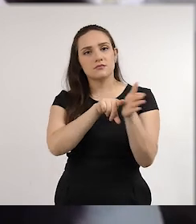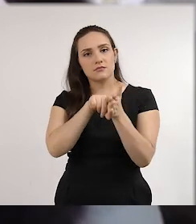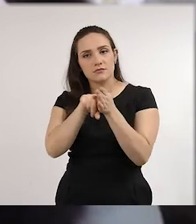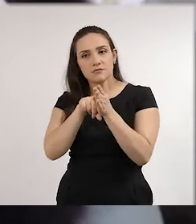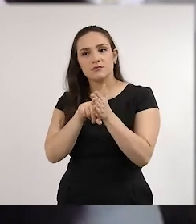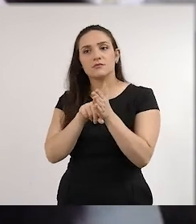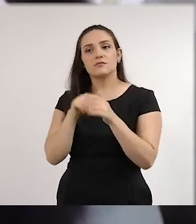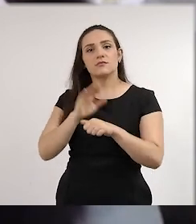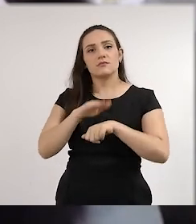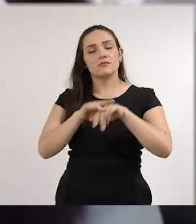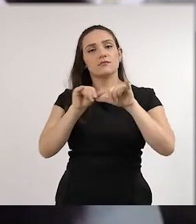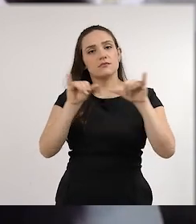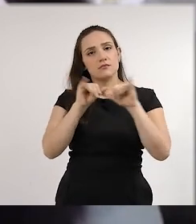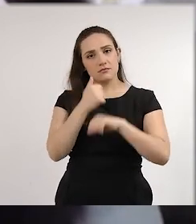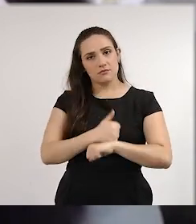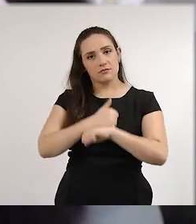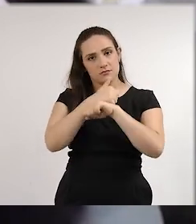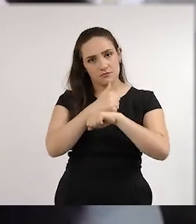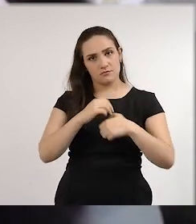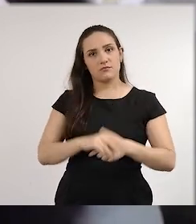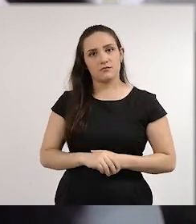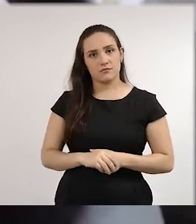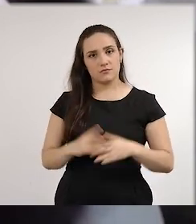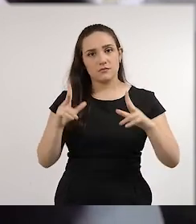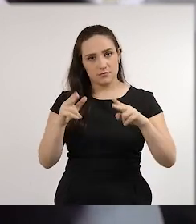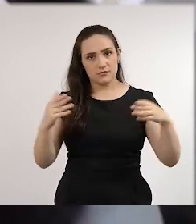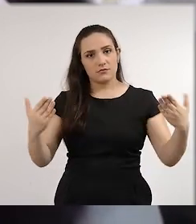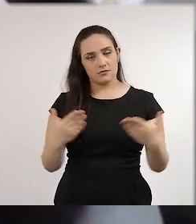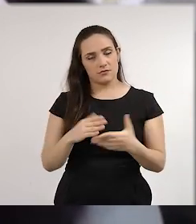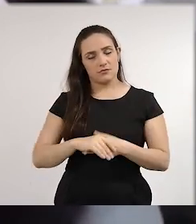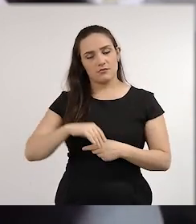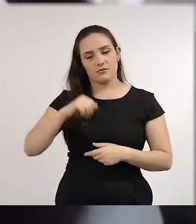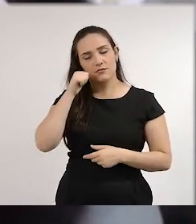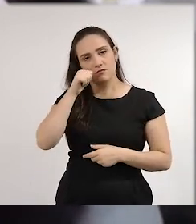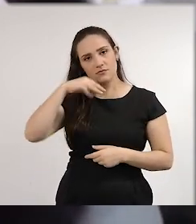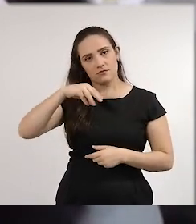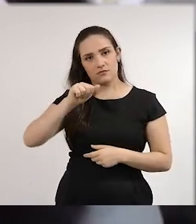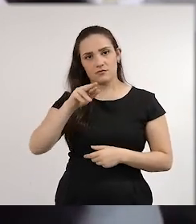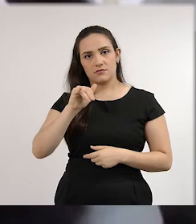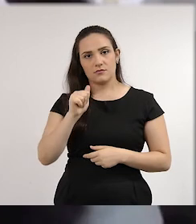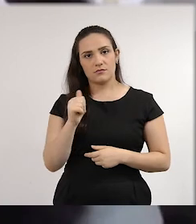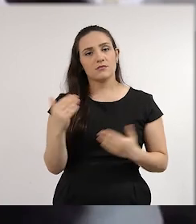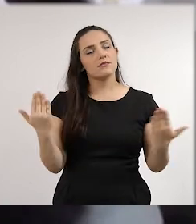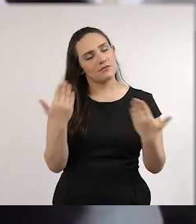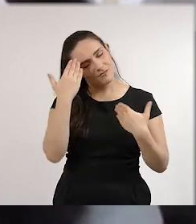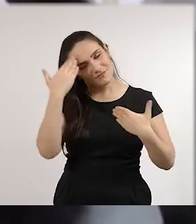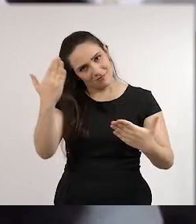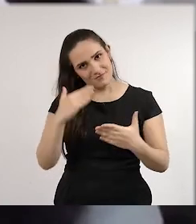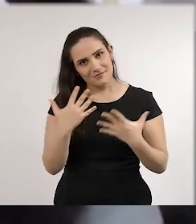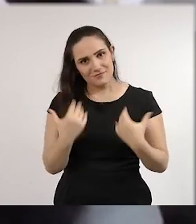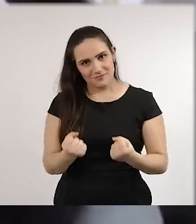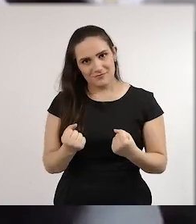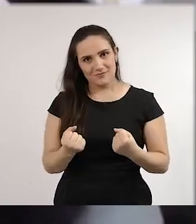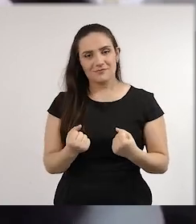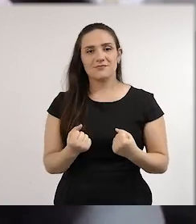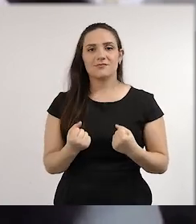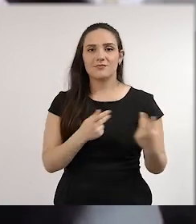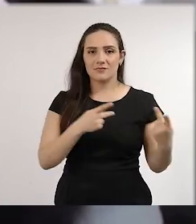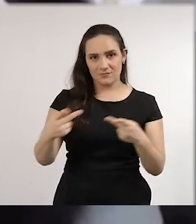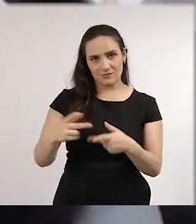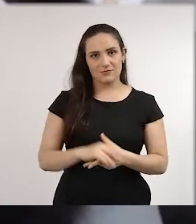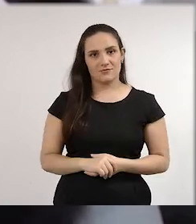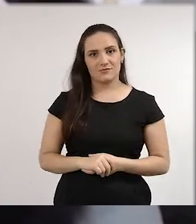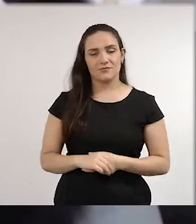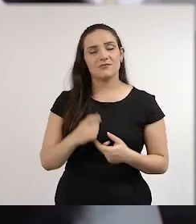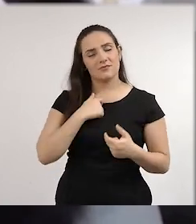de qualidade, assim como estamos trazendo hoje aqui com a Maria Auxiliadora Budib. Muito obrigada por ter aceitado o nosso convite.